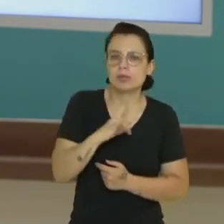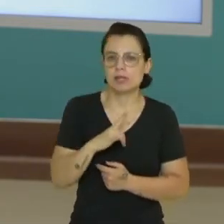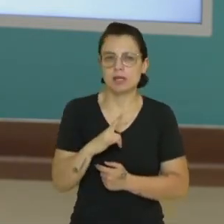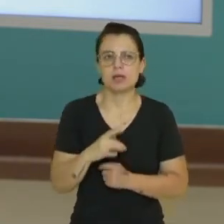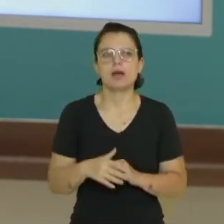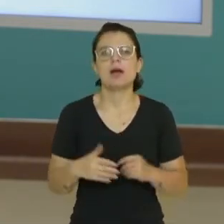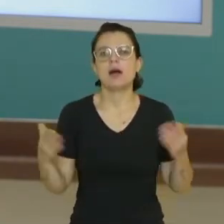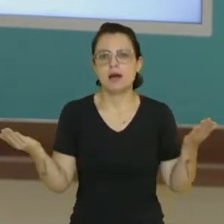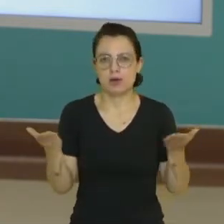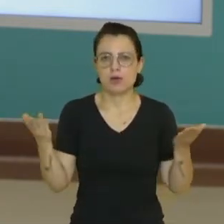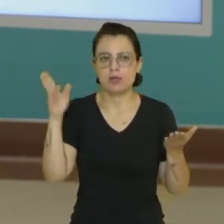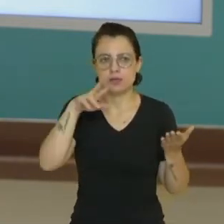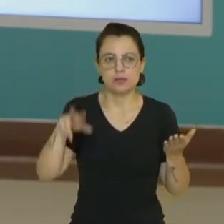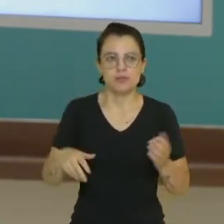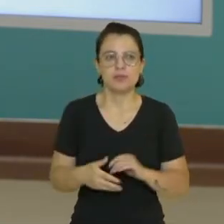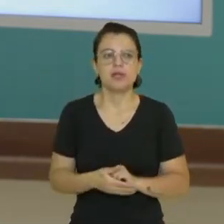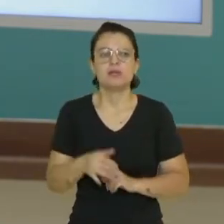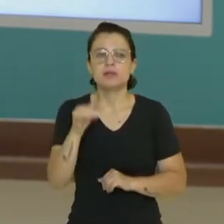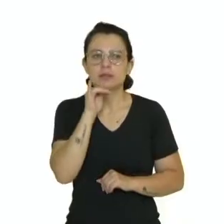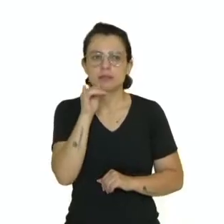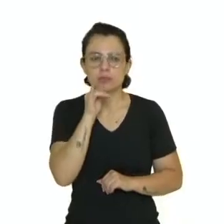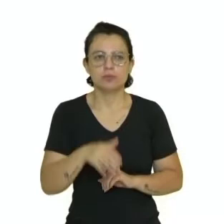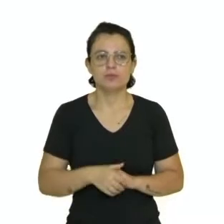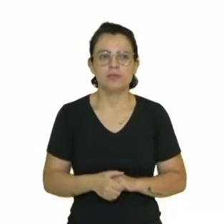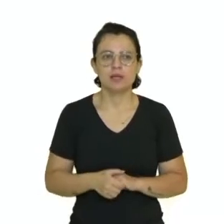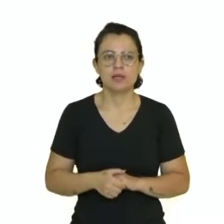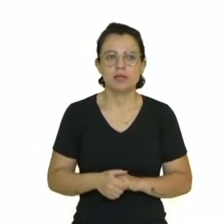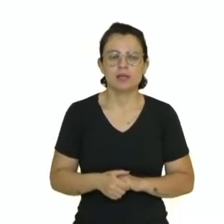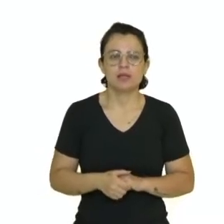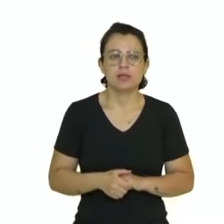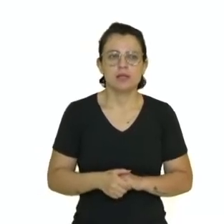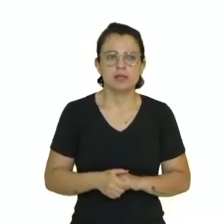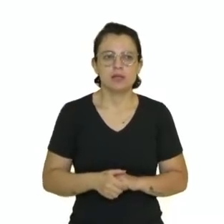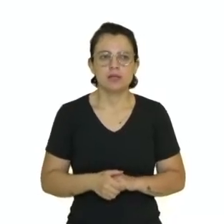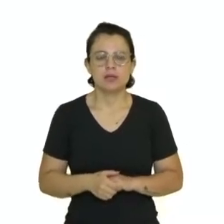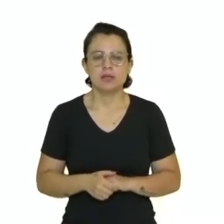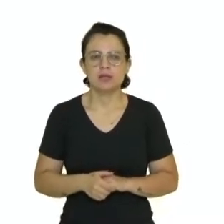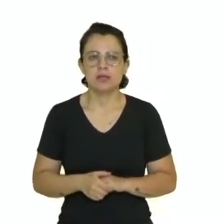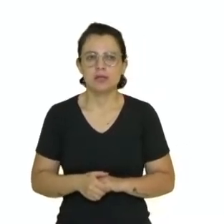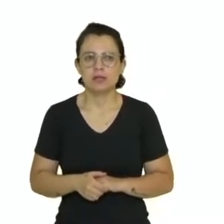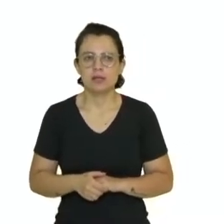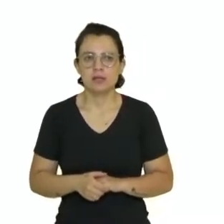Nós vamos fazer a leitura aqui no gráfico, então acompanhem comigo. Nós temos no eixo